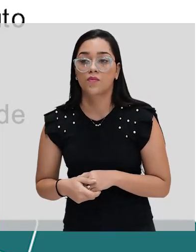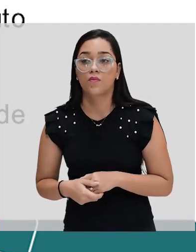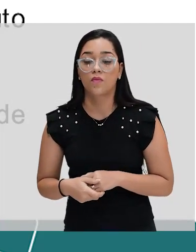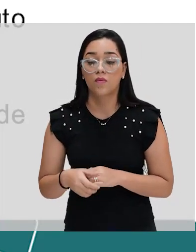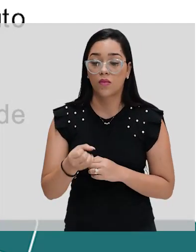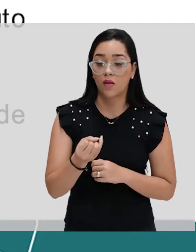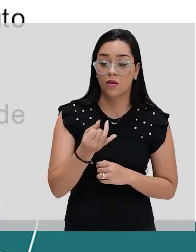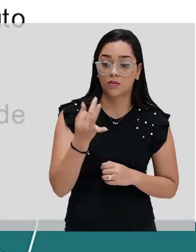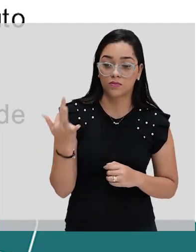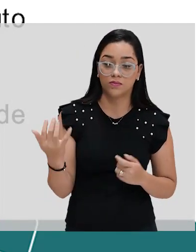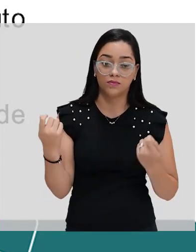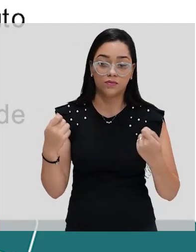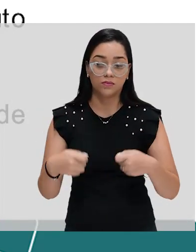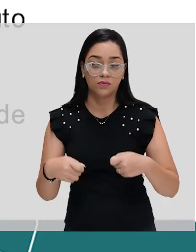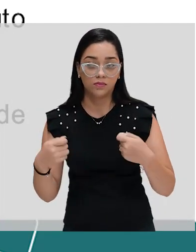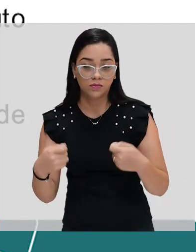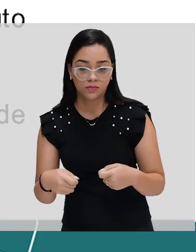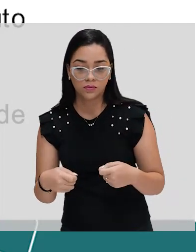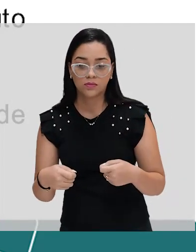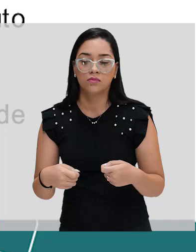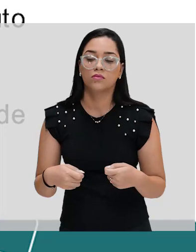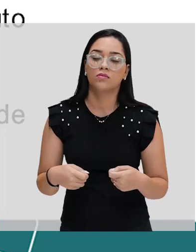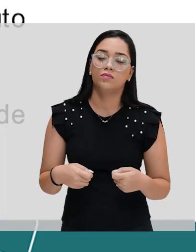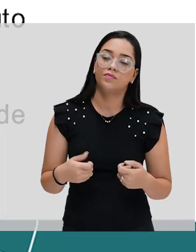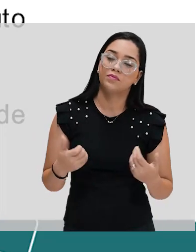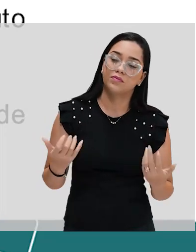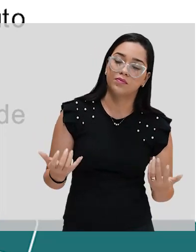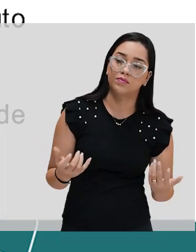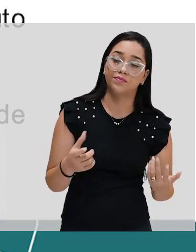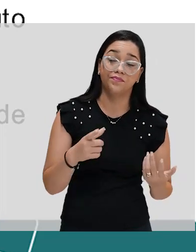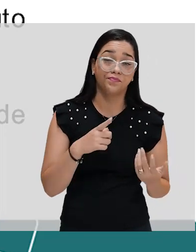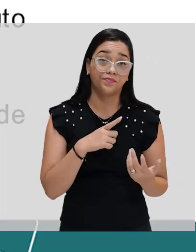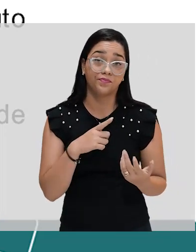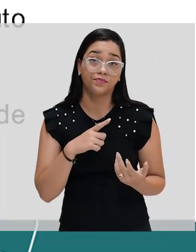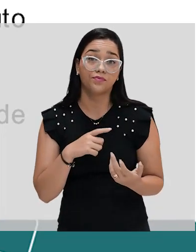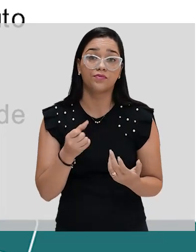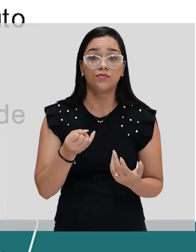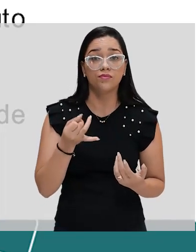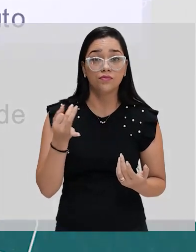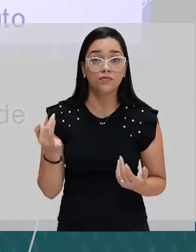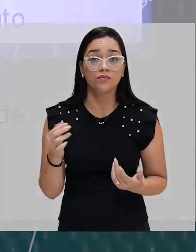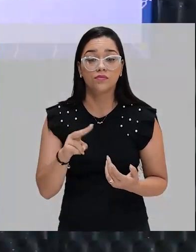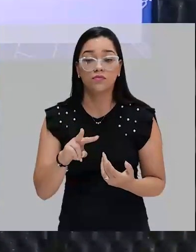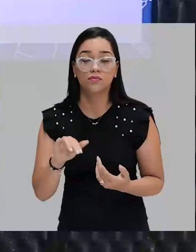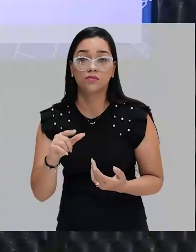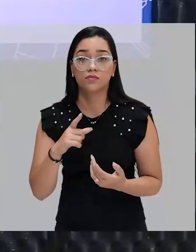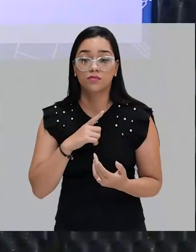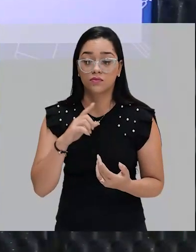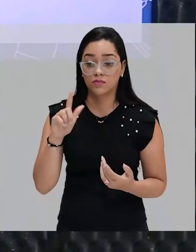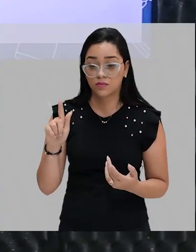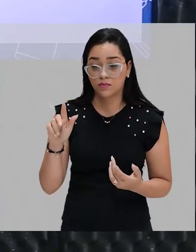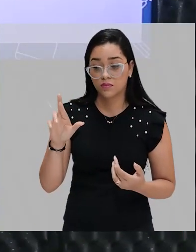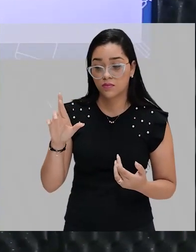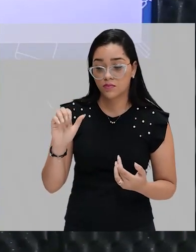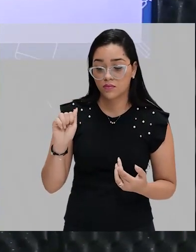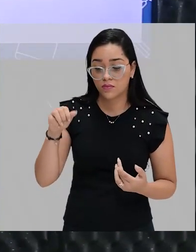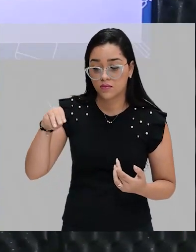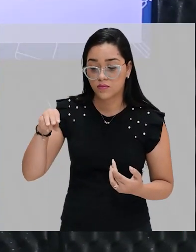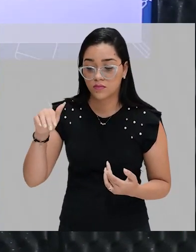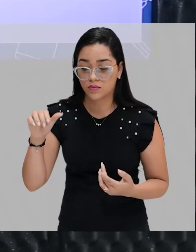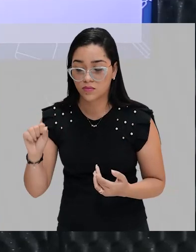a quantidade necessária de uma substância, geralmente essa quantidade vai ser expressa em gramas,